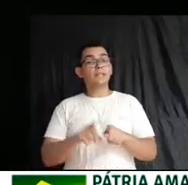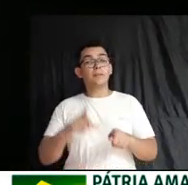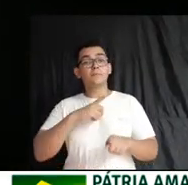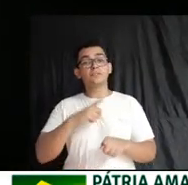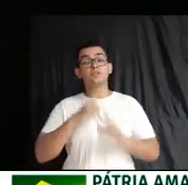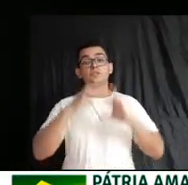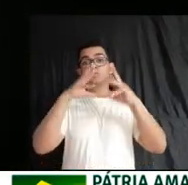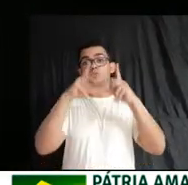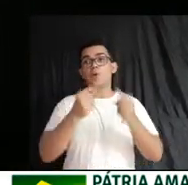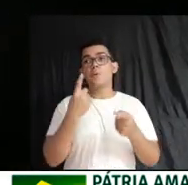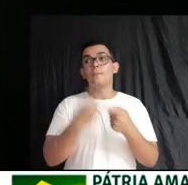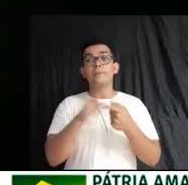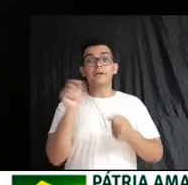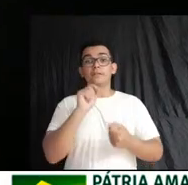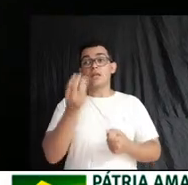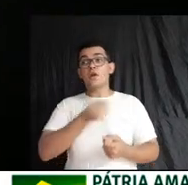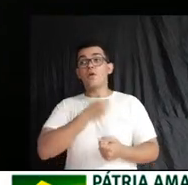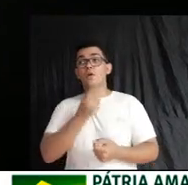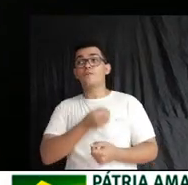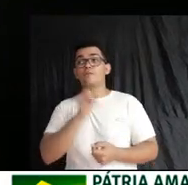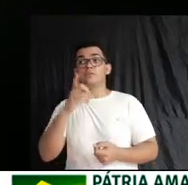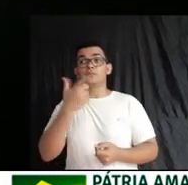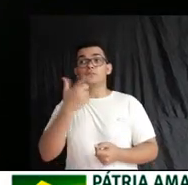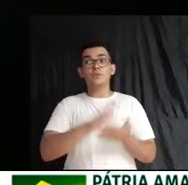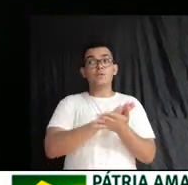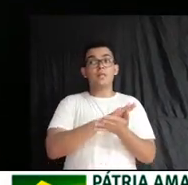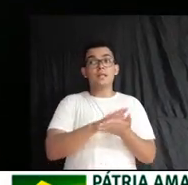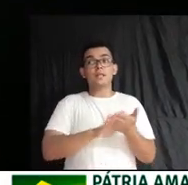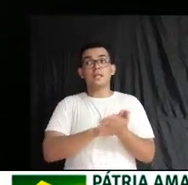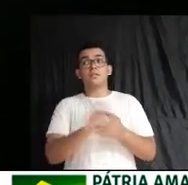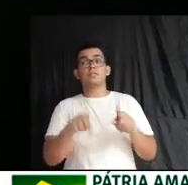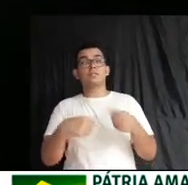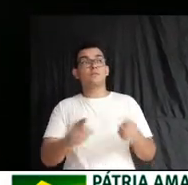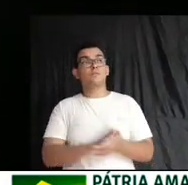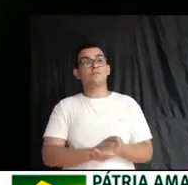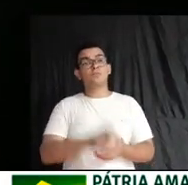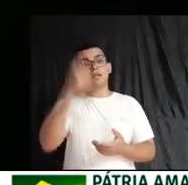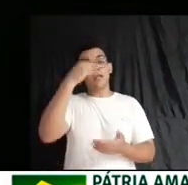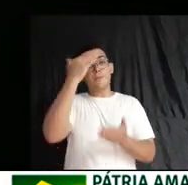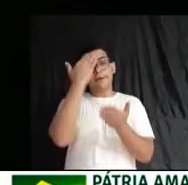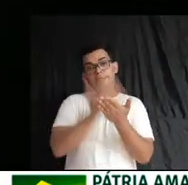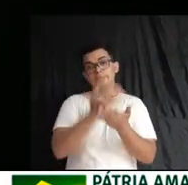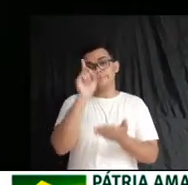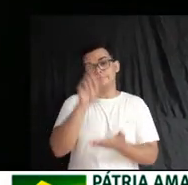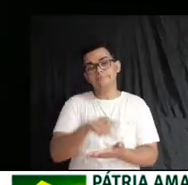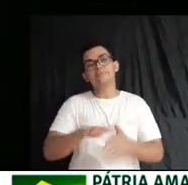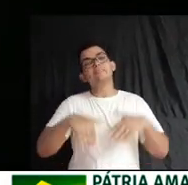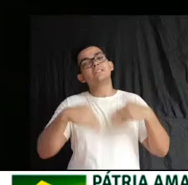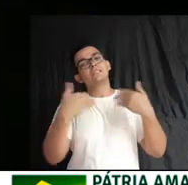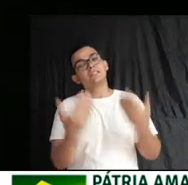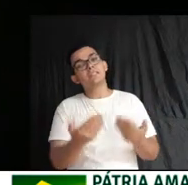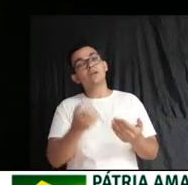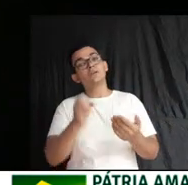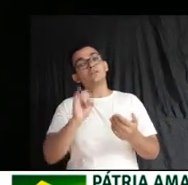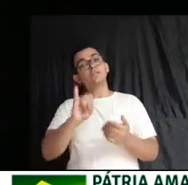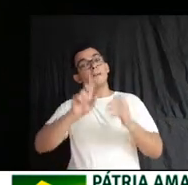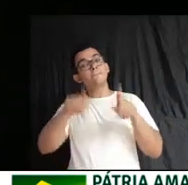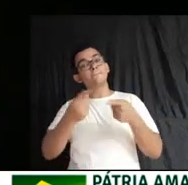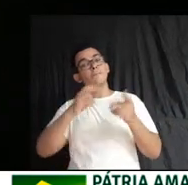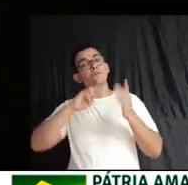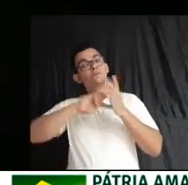vive sem música. Ninguém vive. Eu acredito muito nisso. E vamos então, já que música é vida para você,